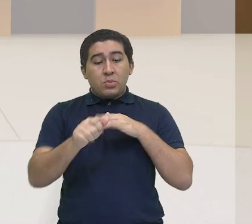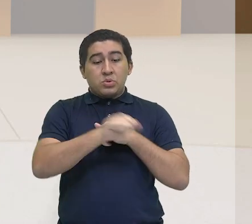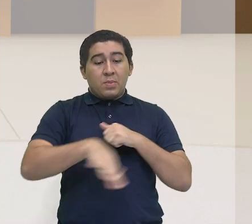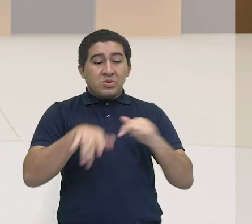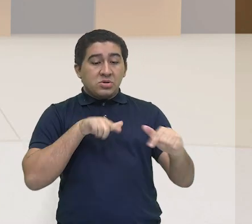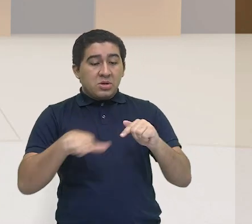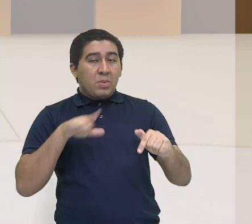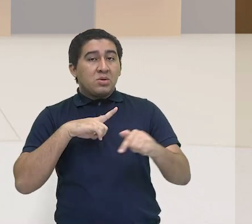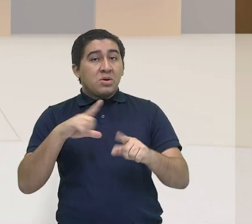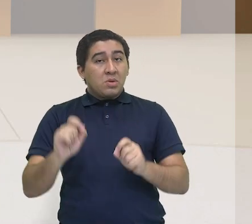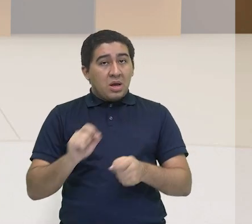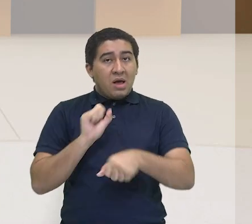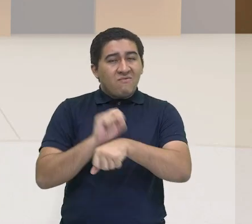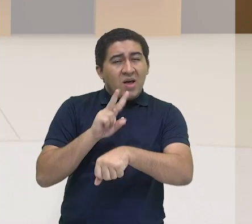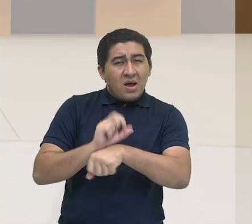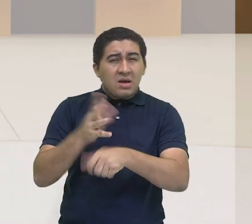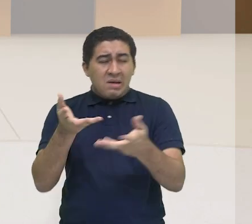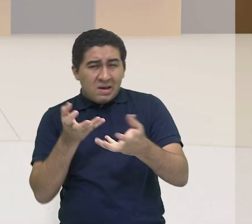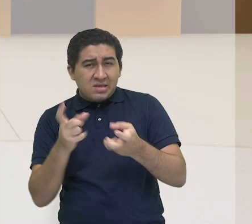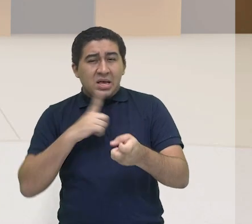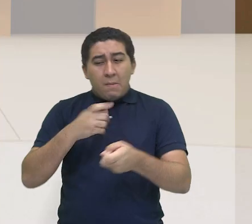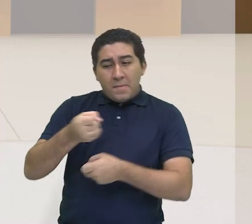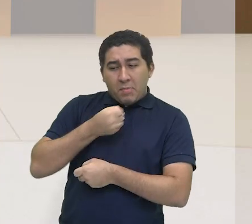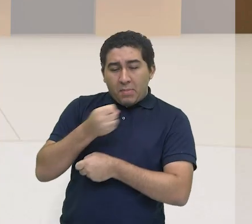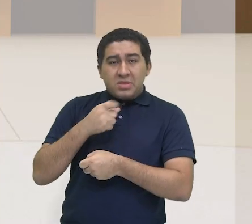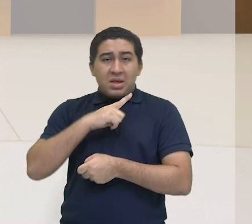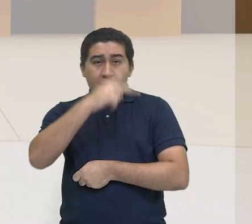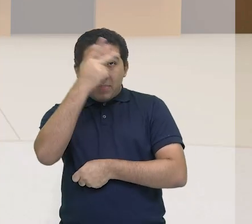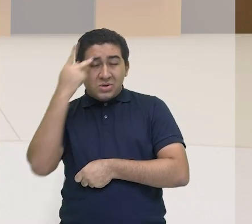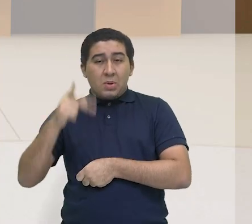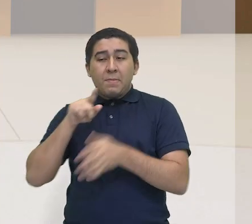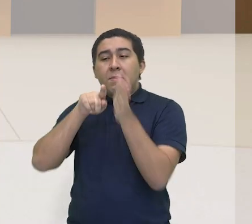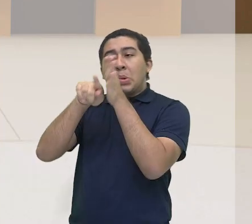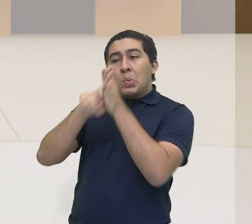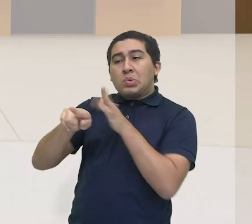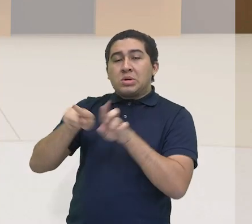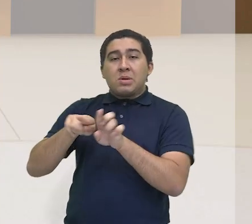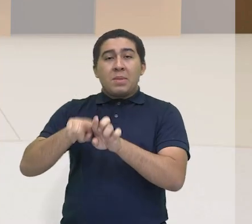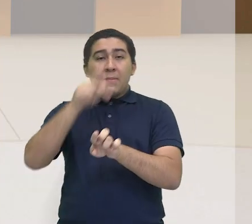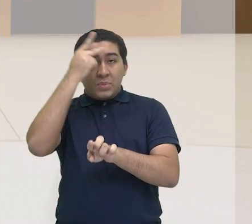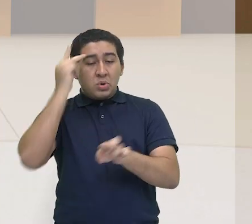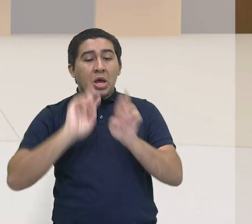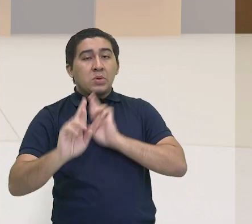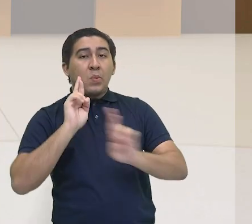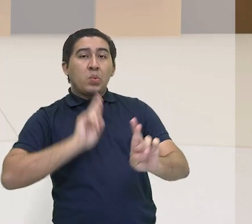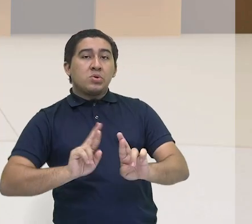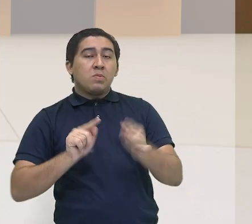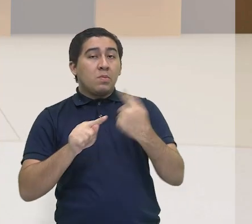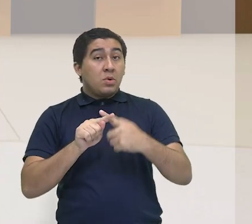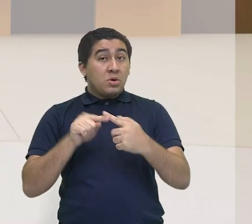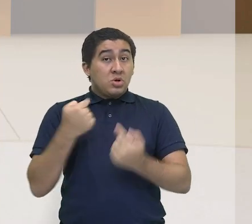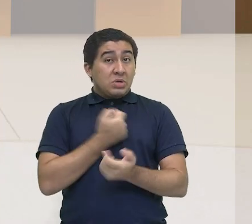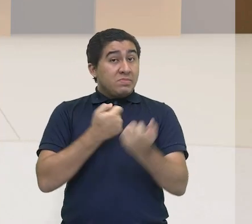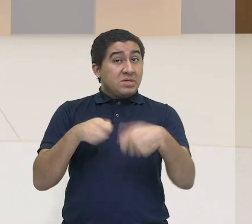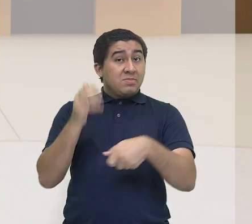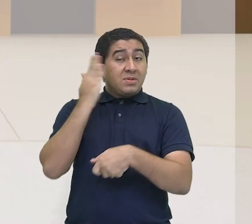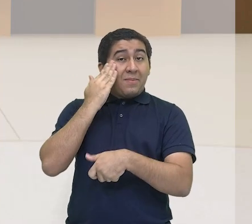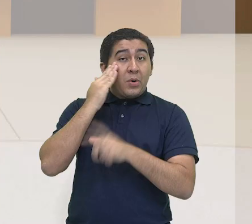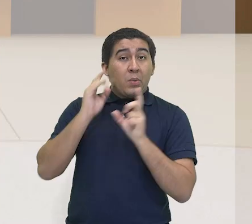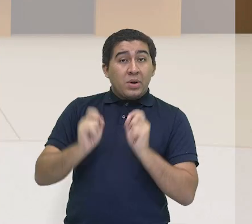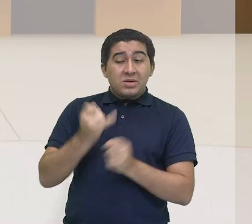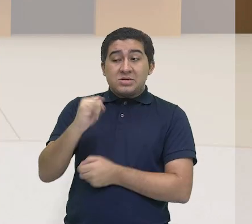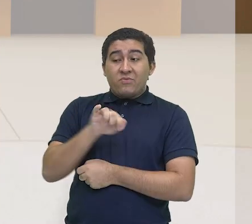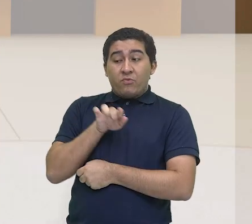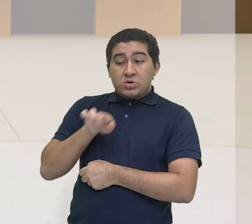trabalho, existe essa articulação entre o entrevistador e o entrevistado, porque a gente precisa saber se você